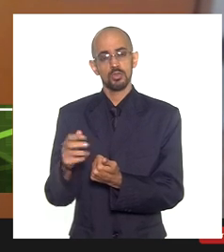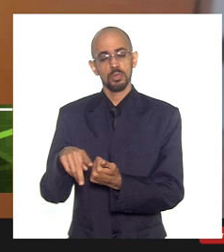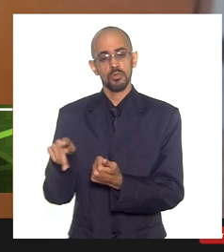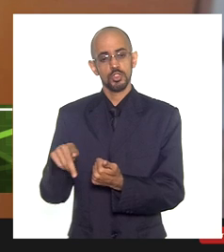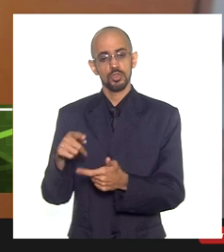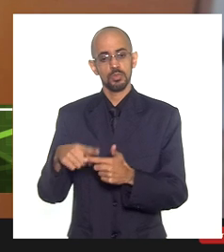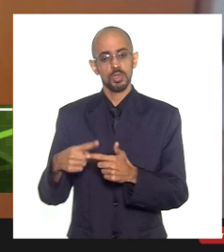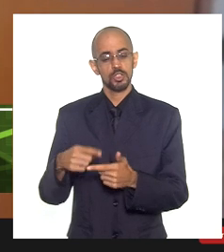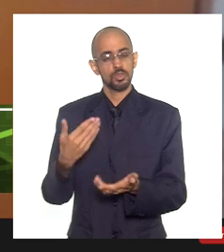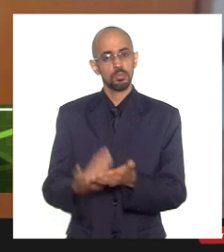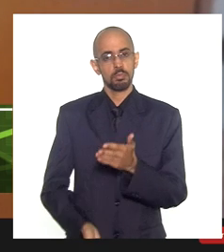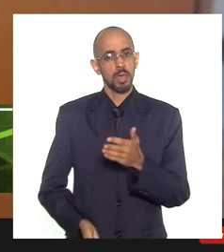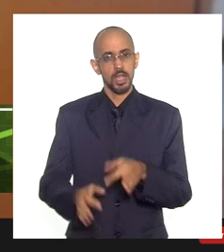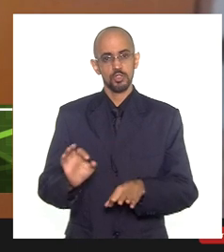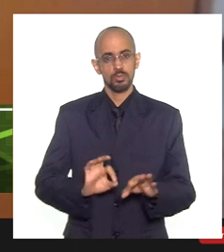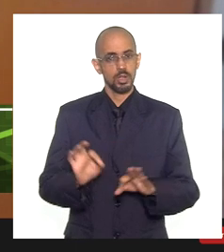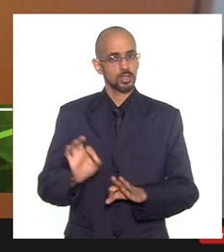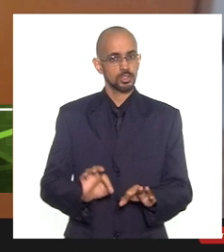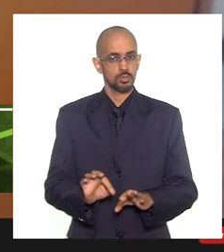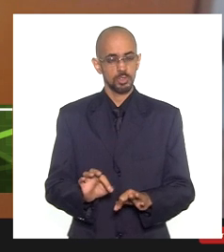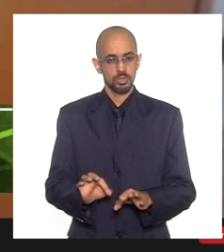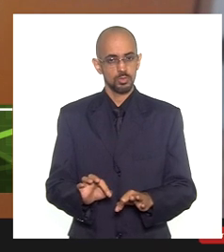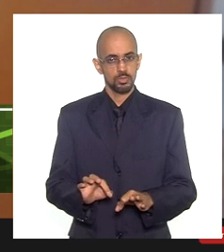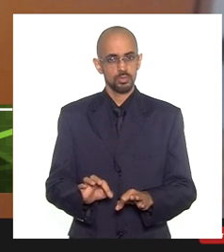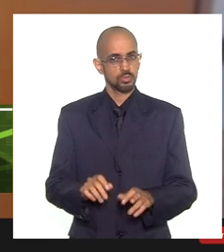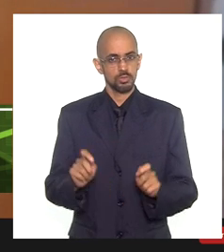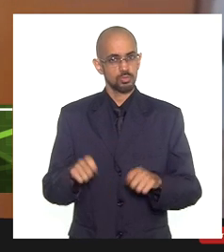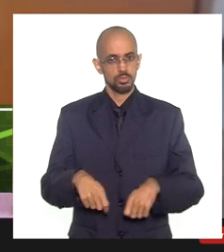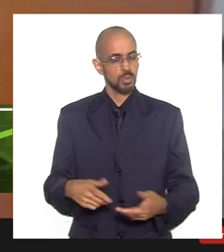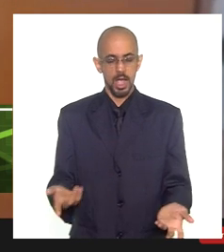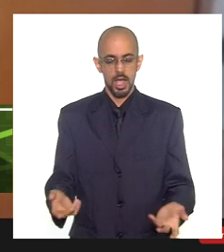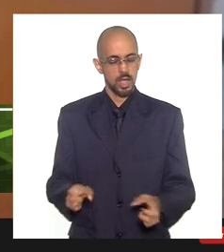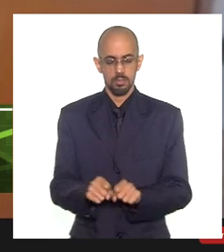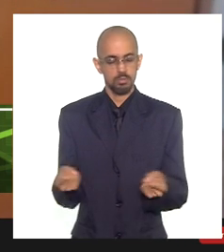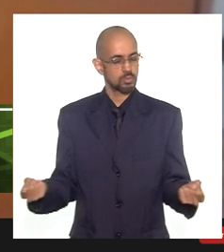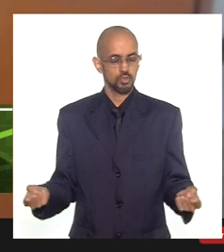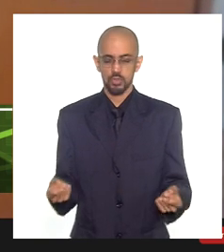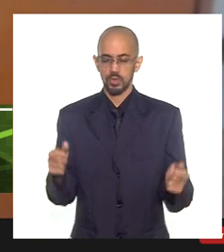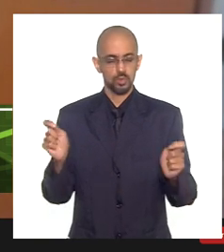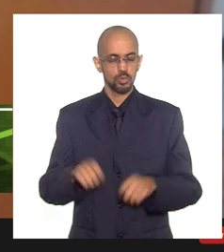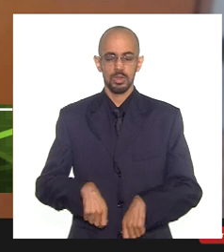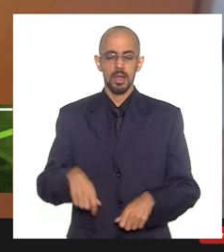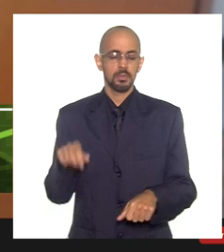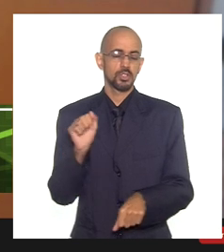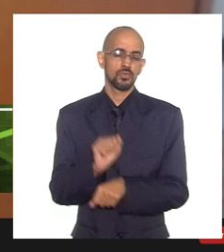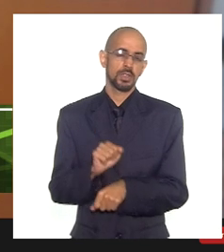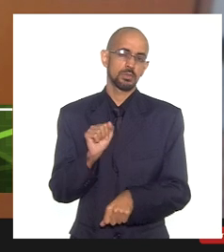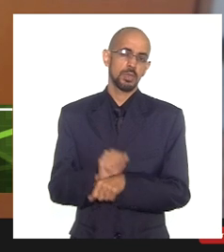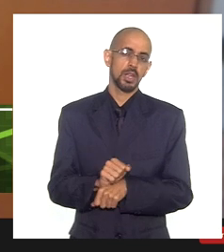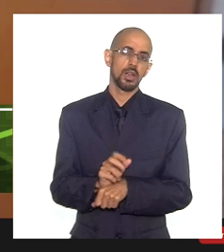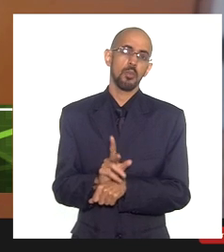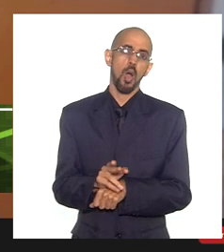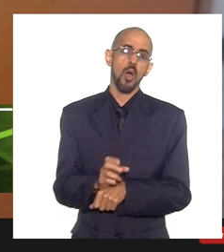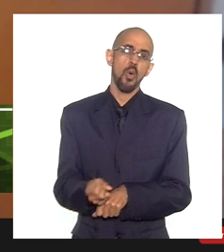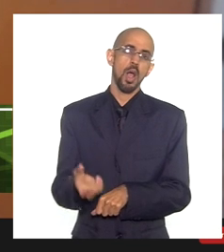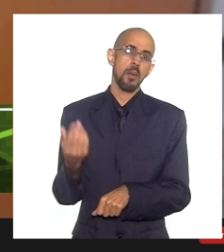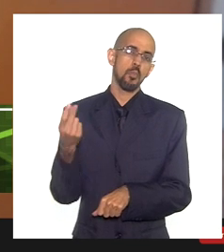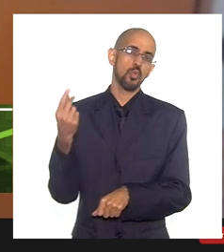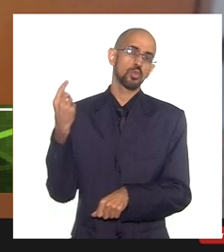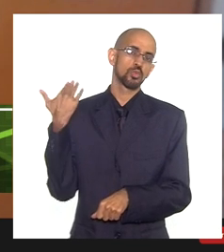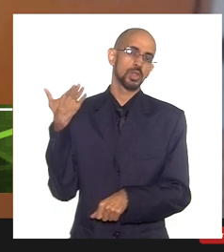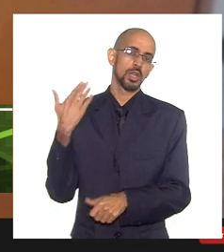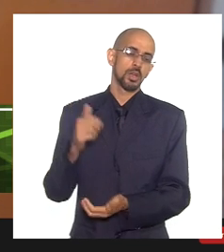planejamento sem planejamento não há como não dá mais para a gente ficar como era antigamente a